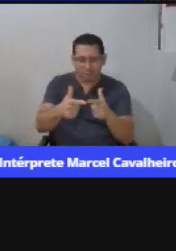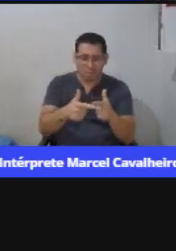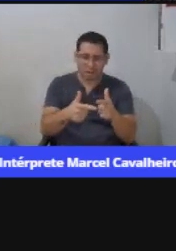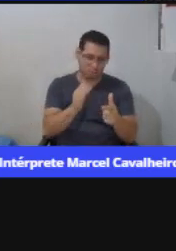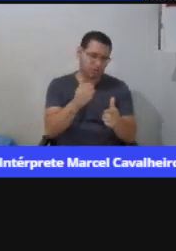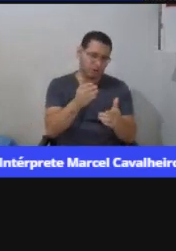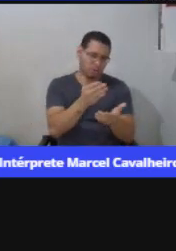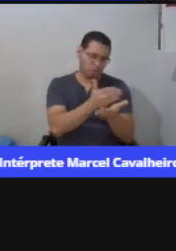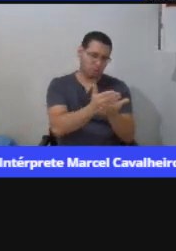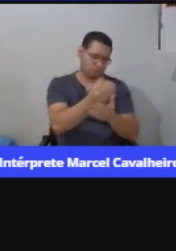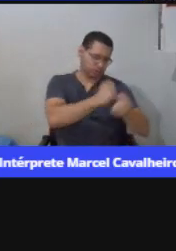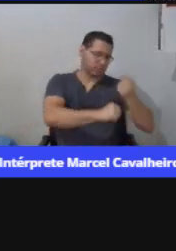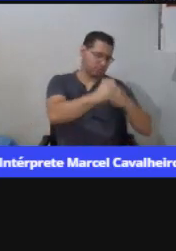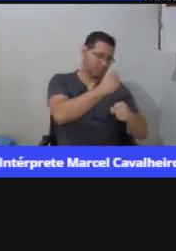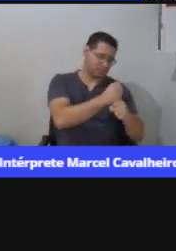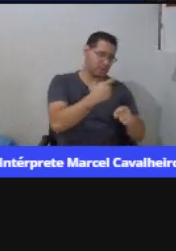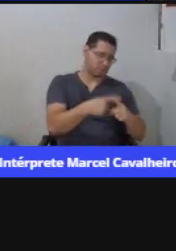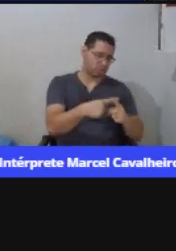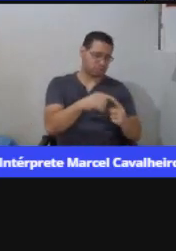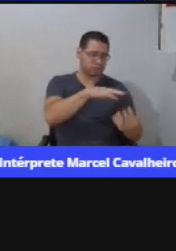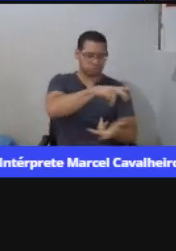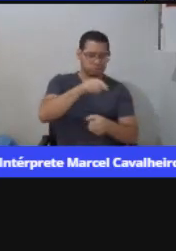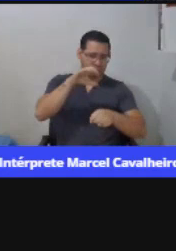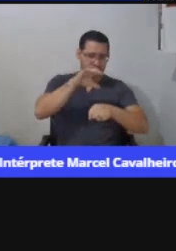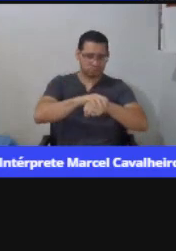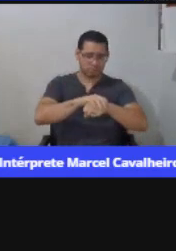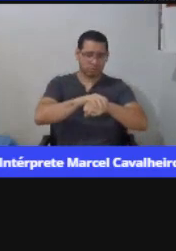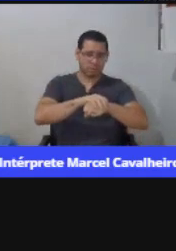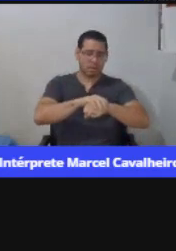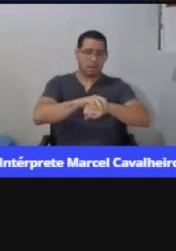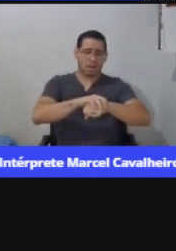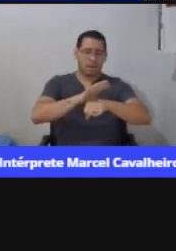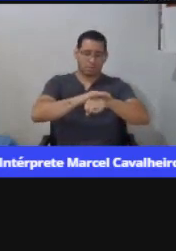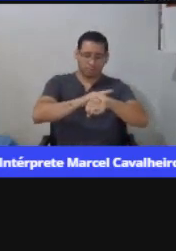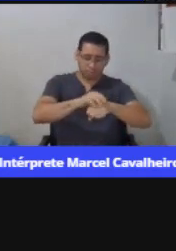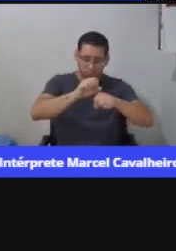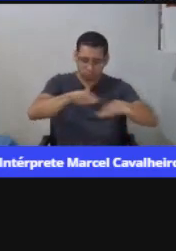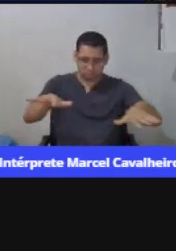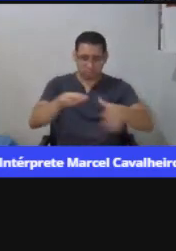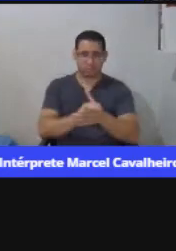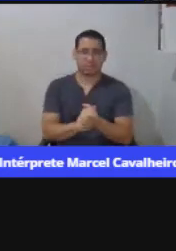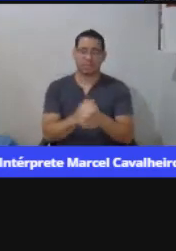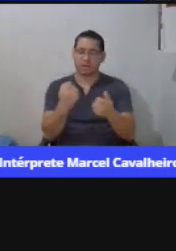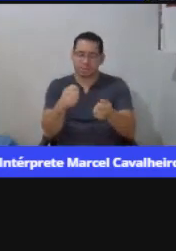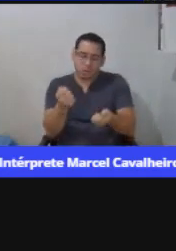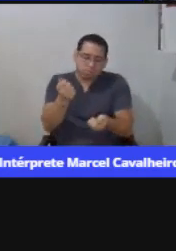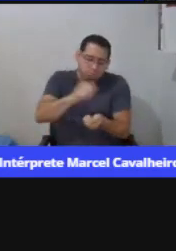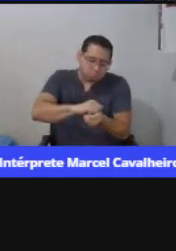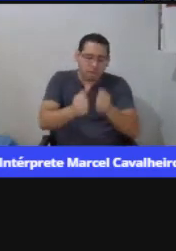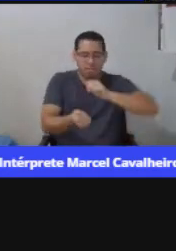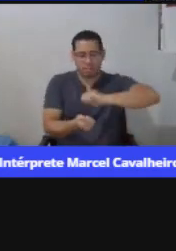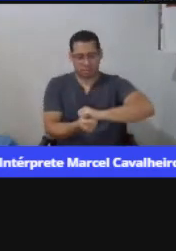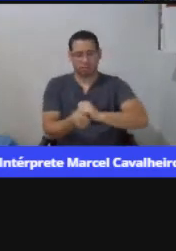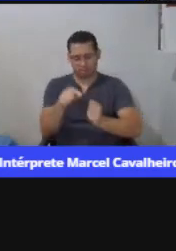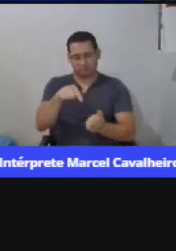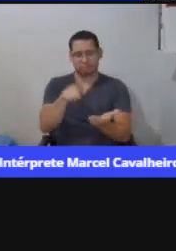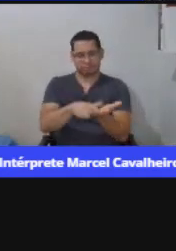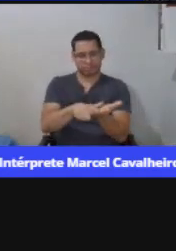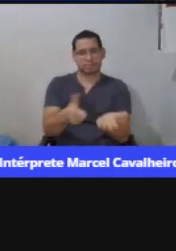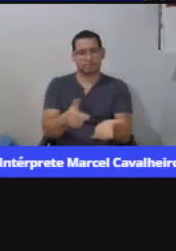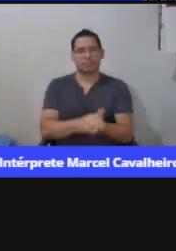por conta da pandemia, a gente teve que fazer uma reestruturação, uma readequação dentro desse documento.